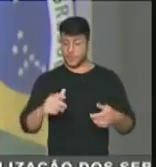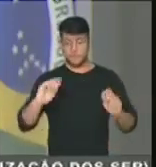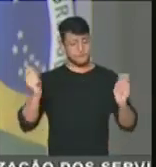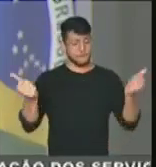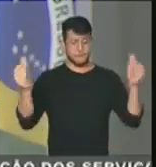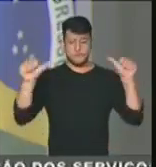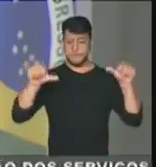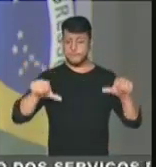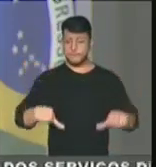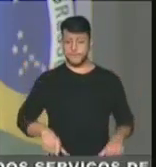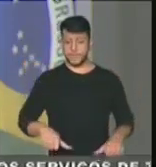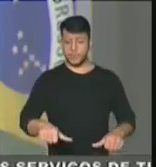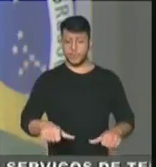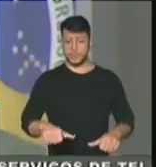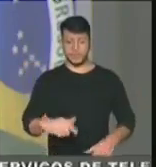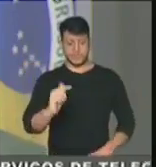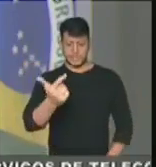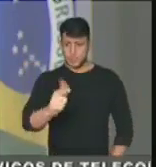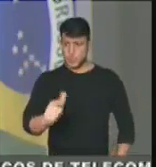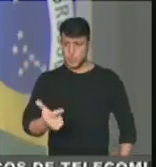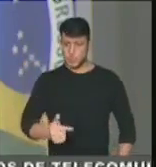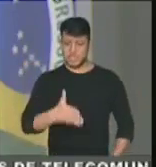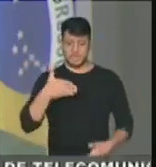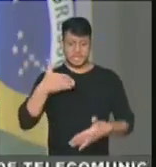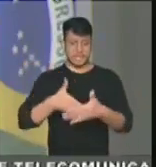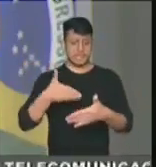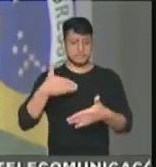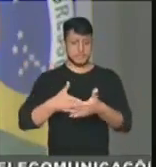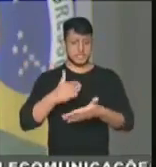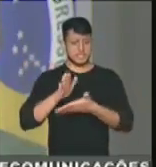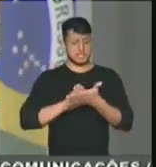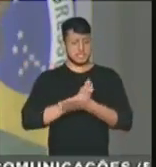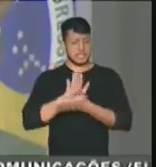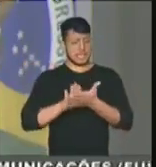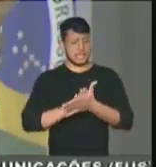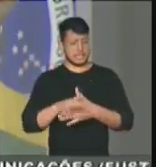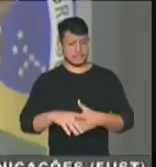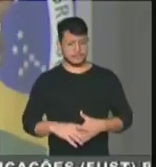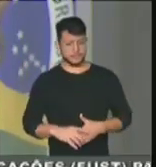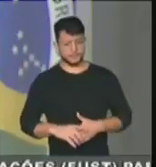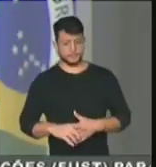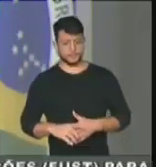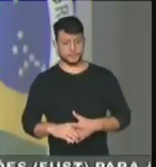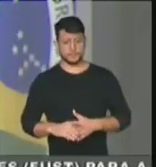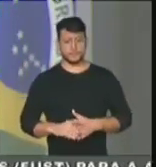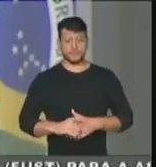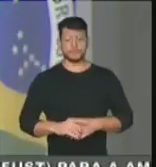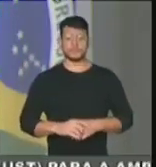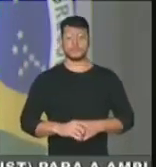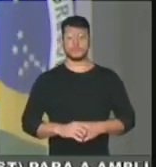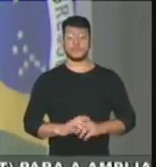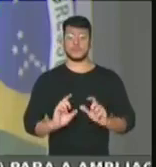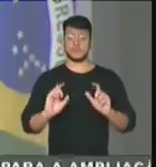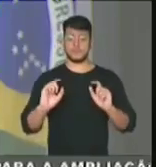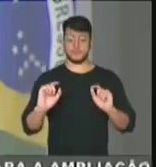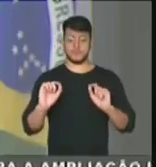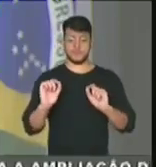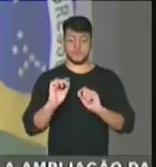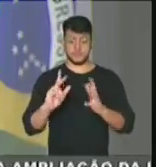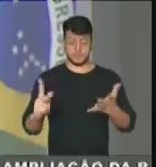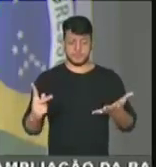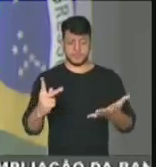qualquer limite razoável de entendimento eles ultrapassaram